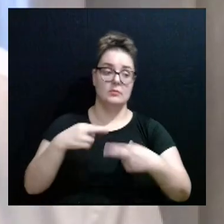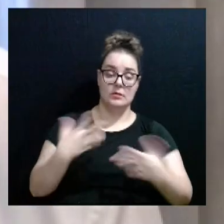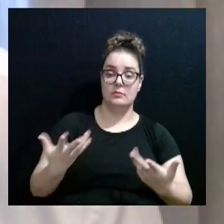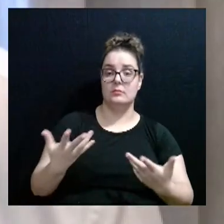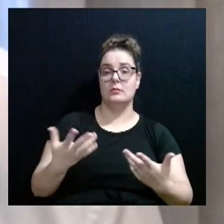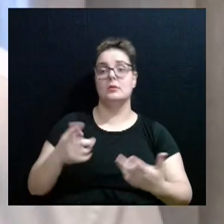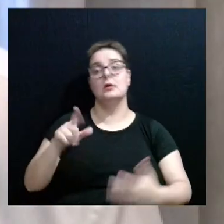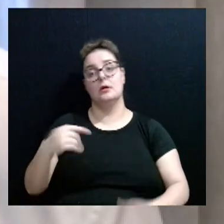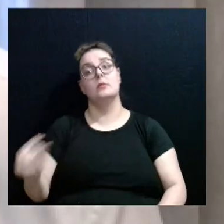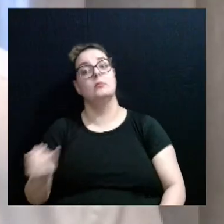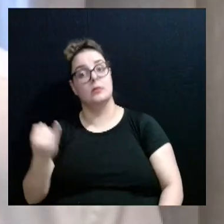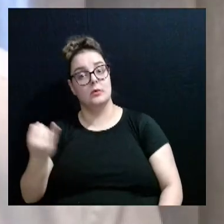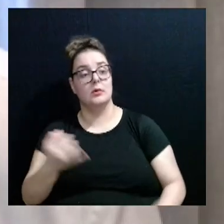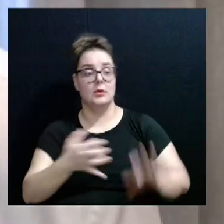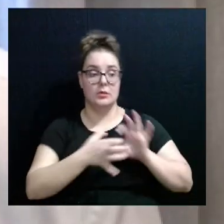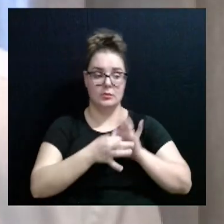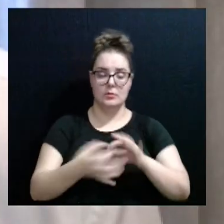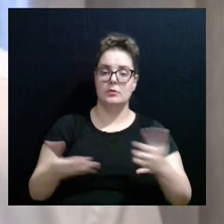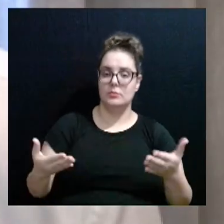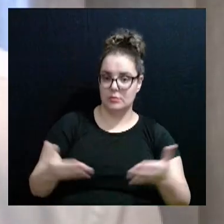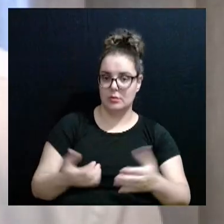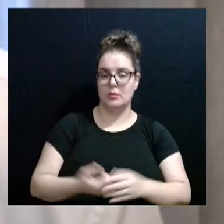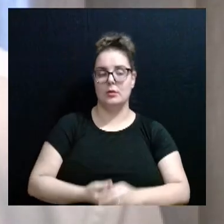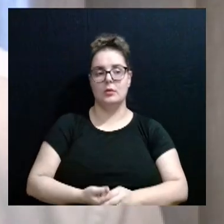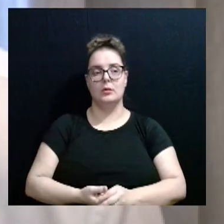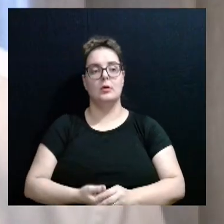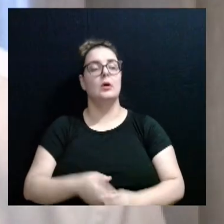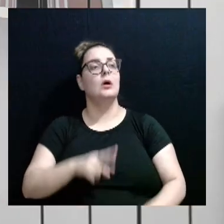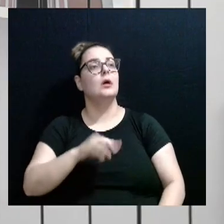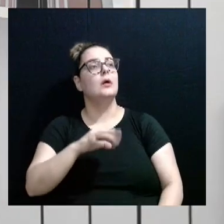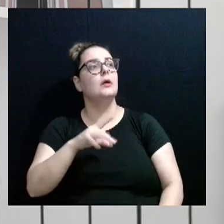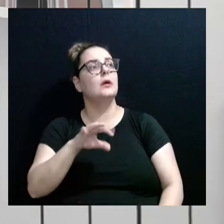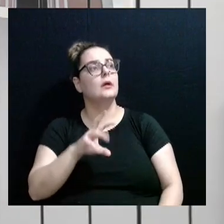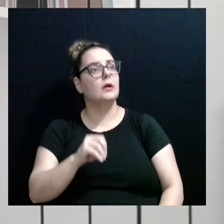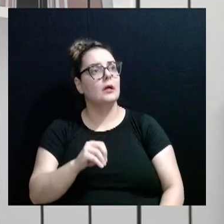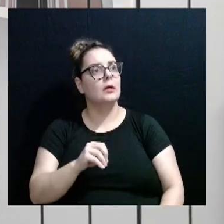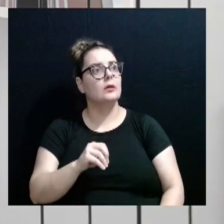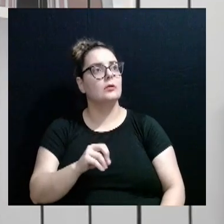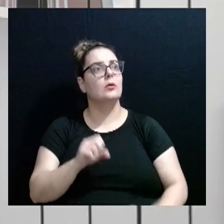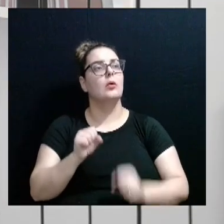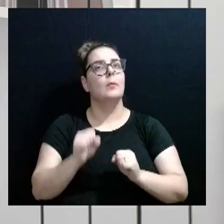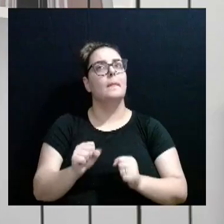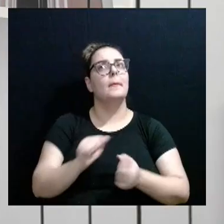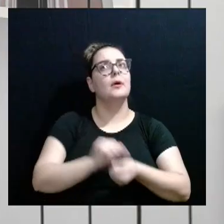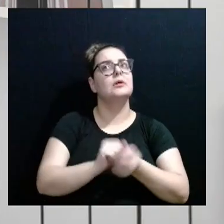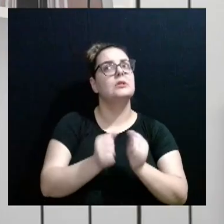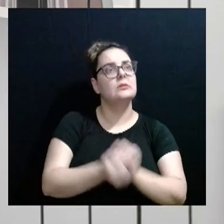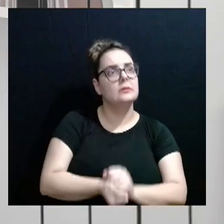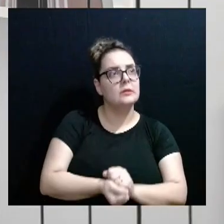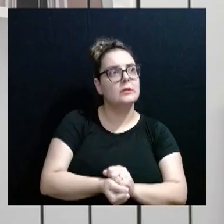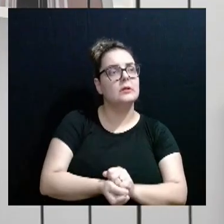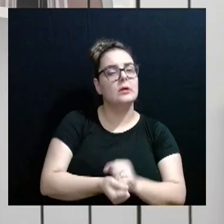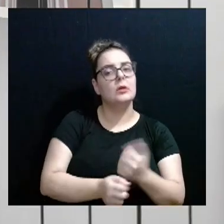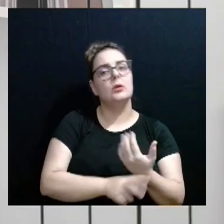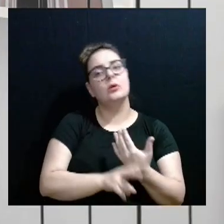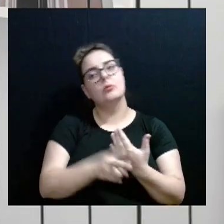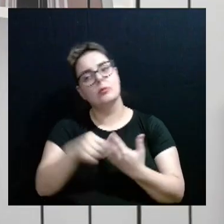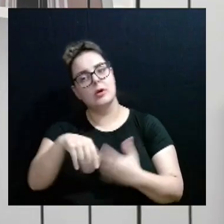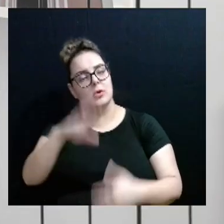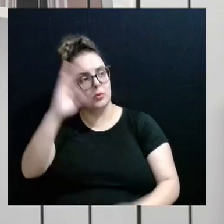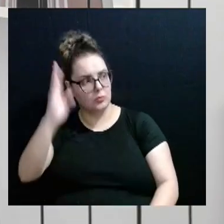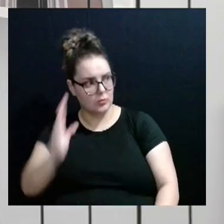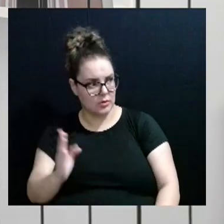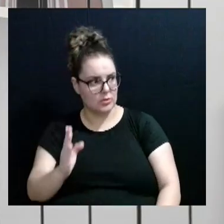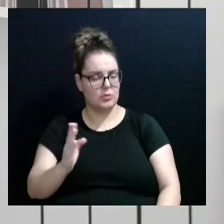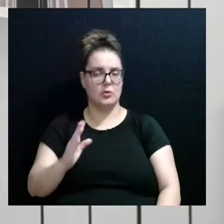mais no contexto atual. Ô Ricardo, dá para antever o impacto deste acordo aqui para o Brasil sobre